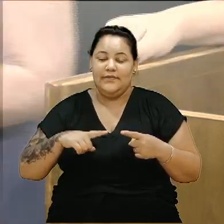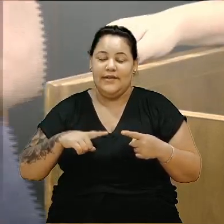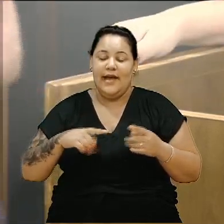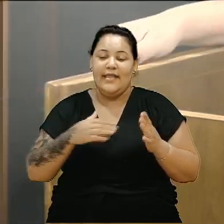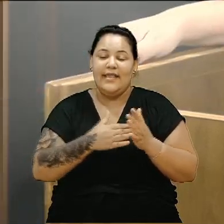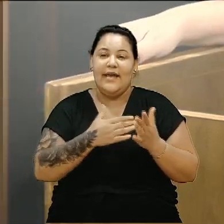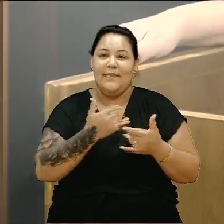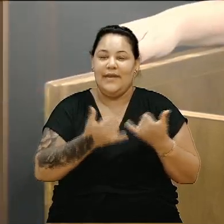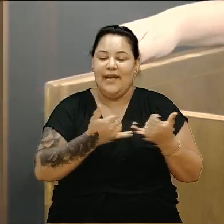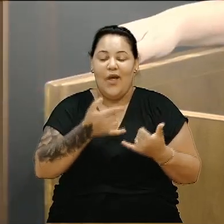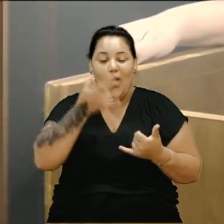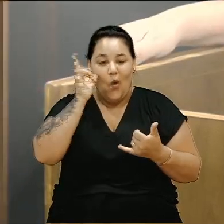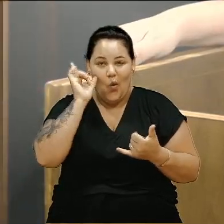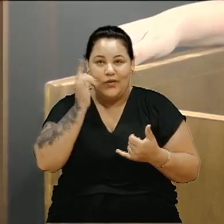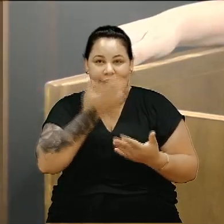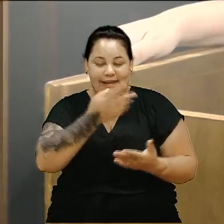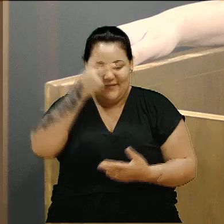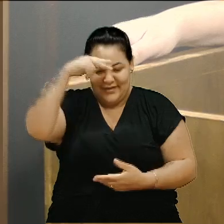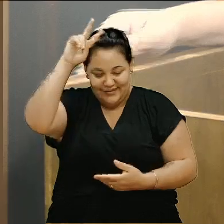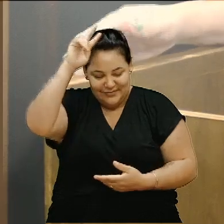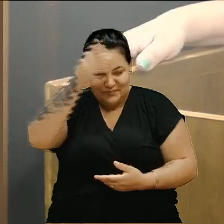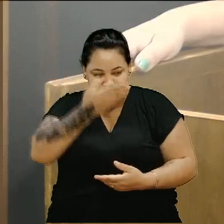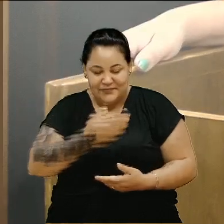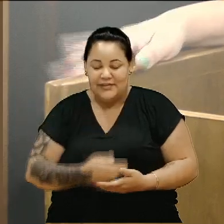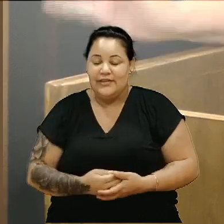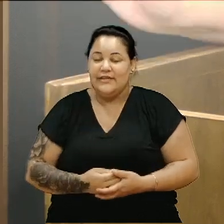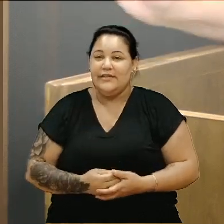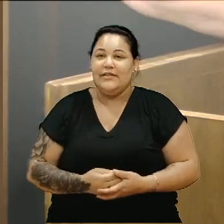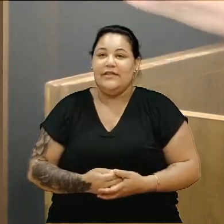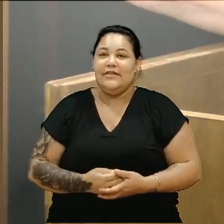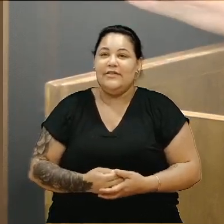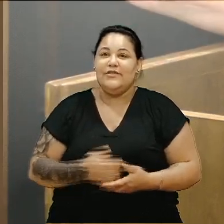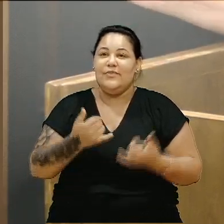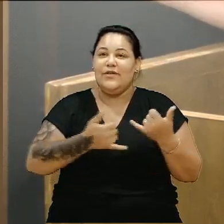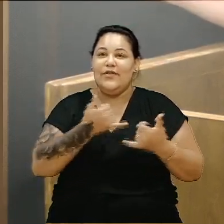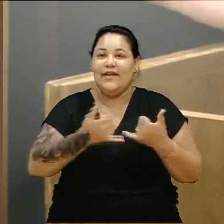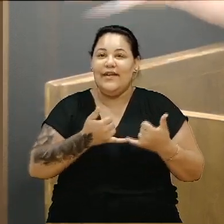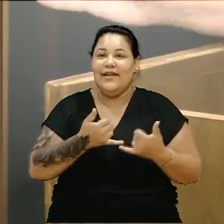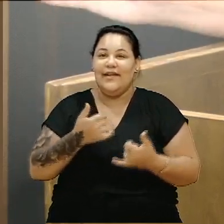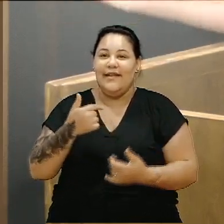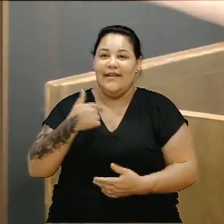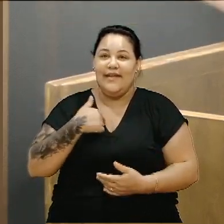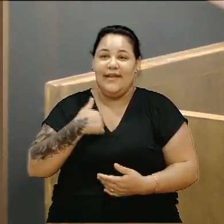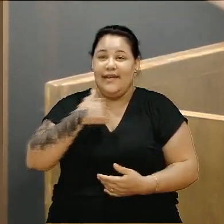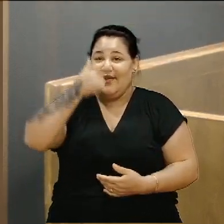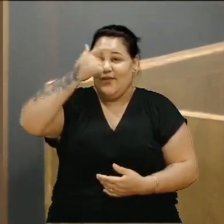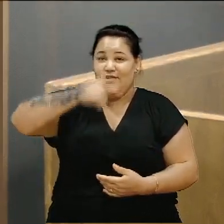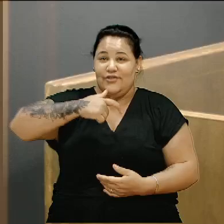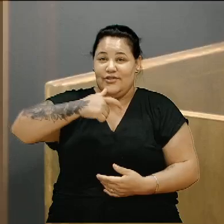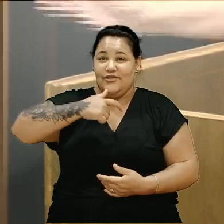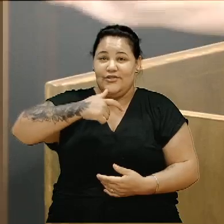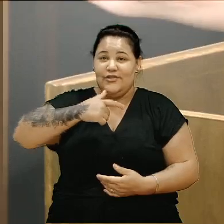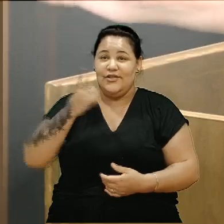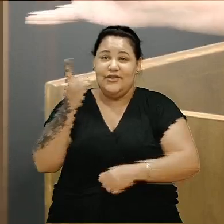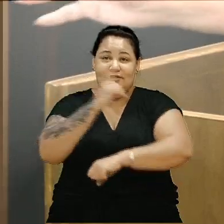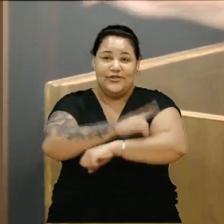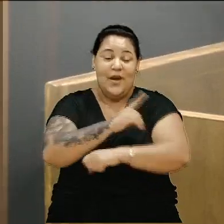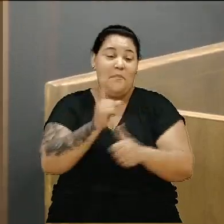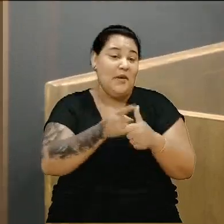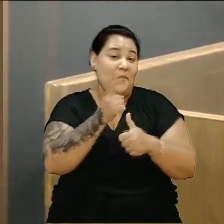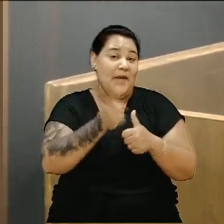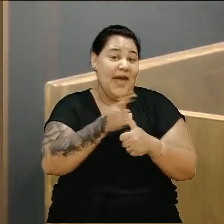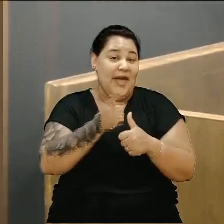live, vereador Edson da Rosa, que a gente disse assim, achei que assumi aqui dia 1º, eu estava de recesso, né? Estava tudo tranquilo,